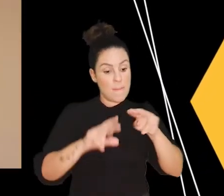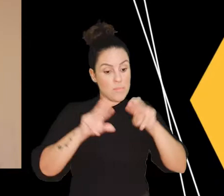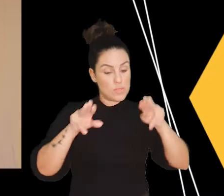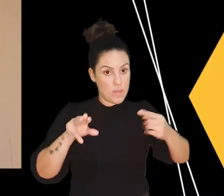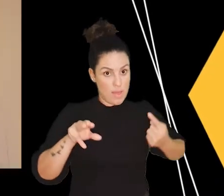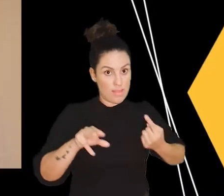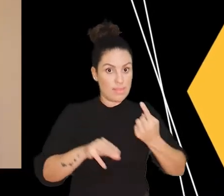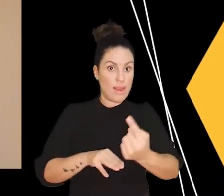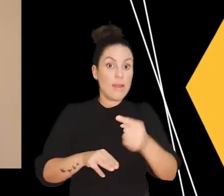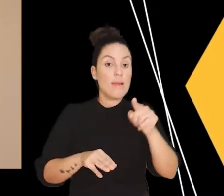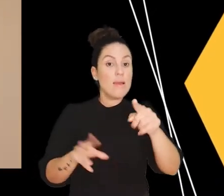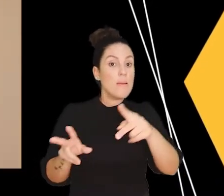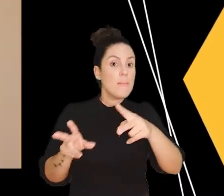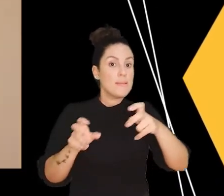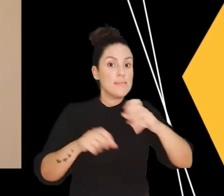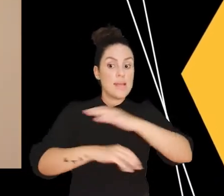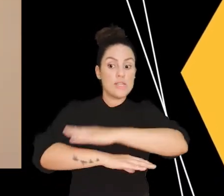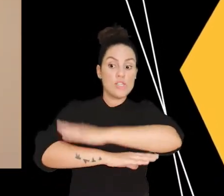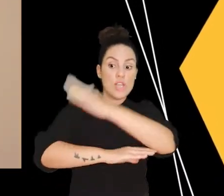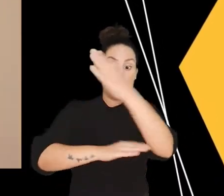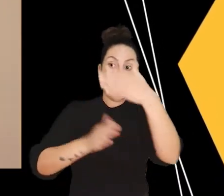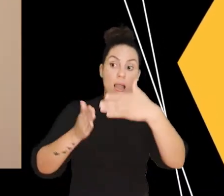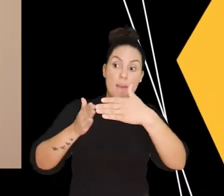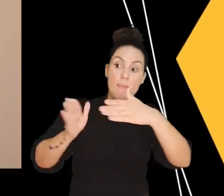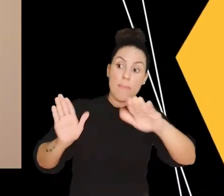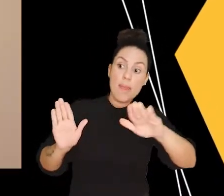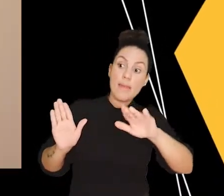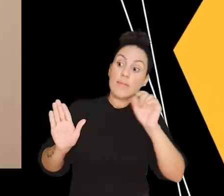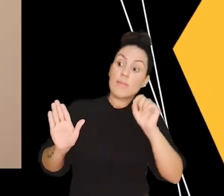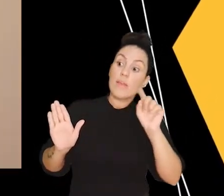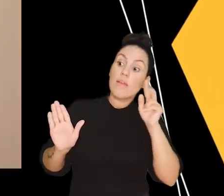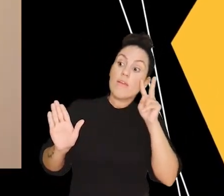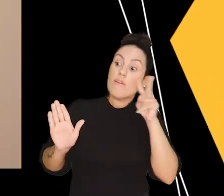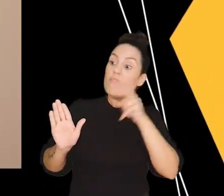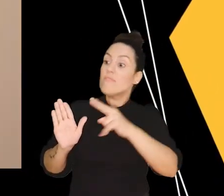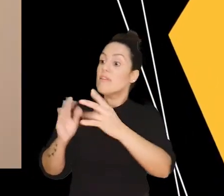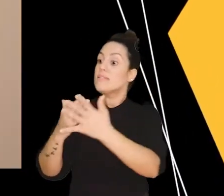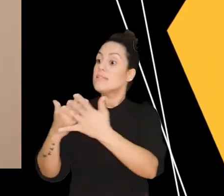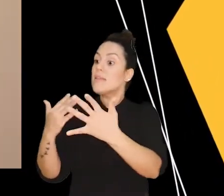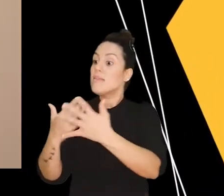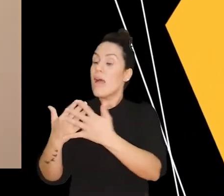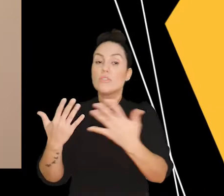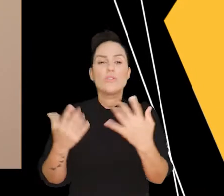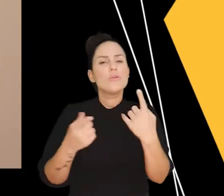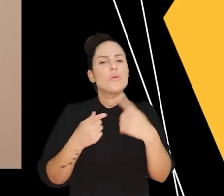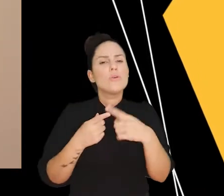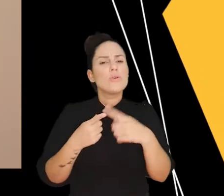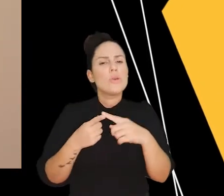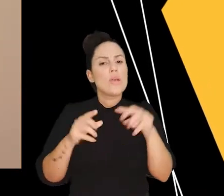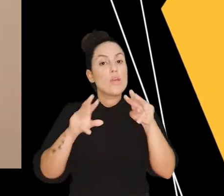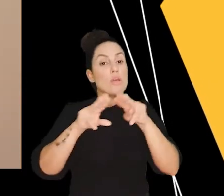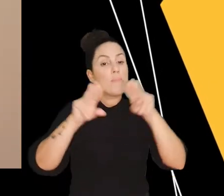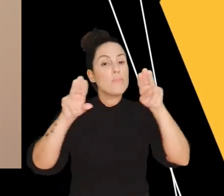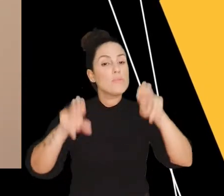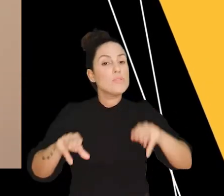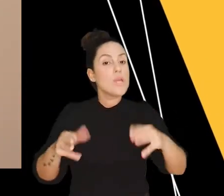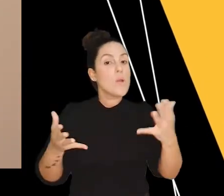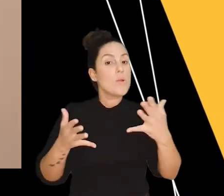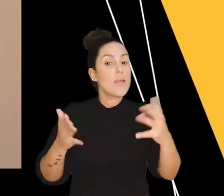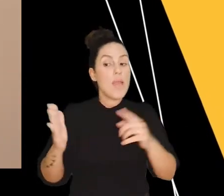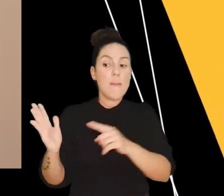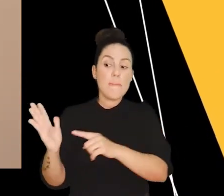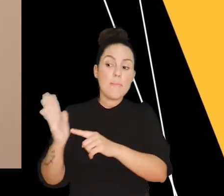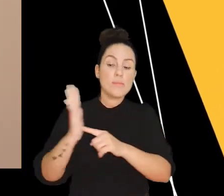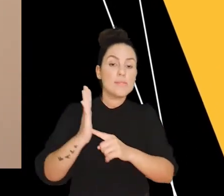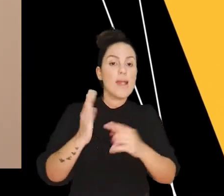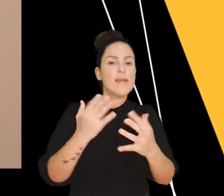abertas para a cidade. E aí isso é um gancho importante para falar o que o museu deseja com isso, o que o museu deseja, tirando os tampões que cobriam